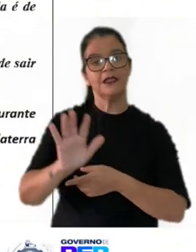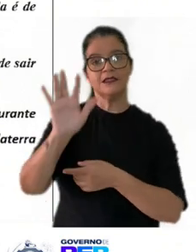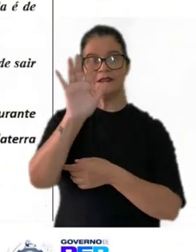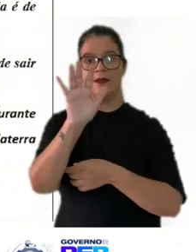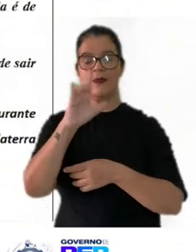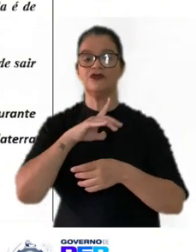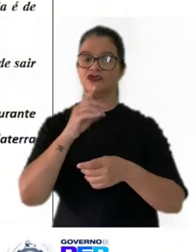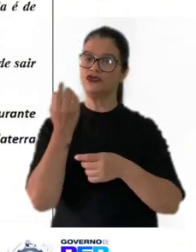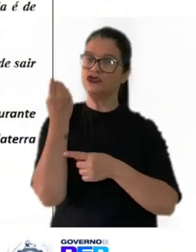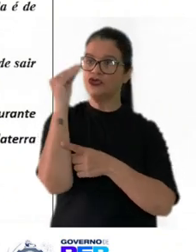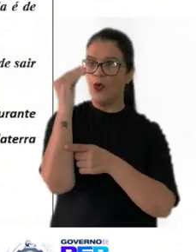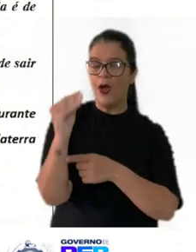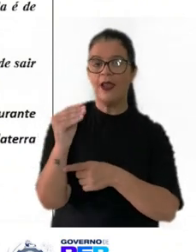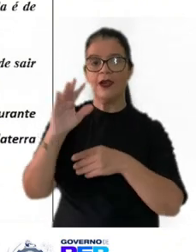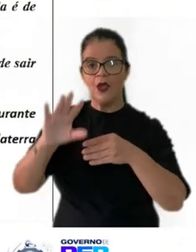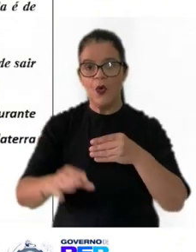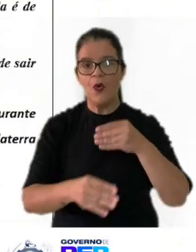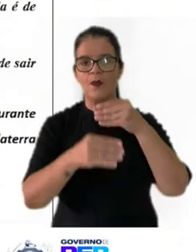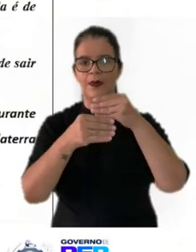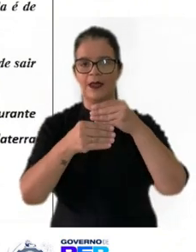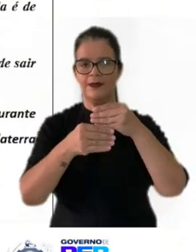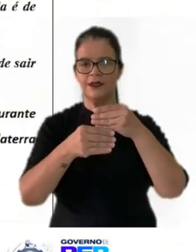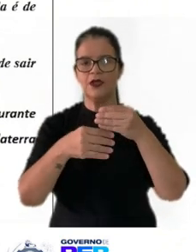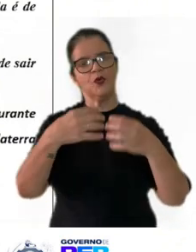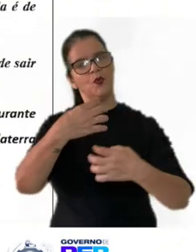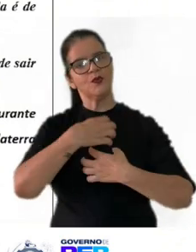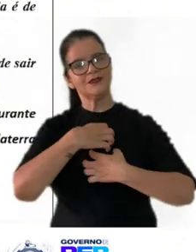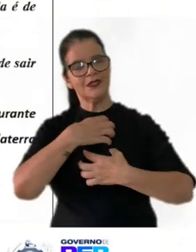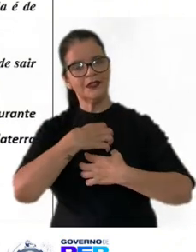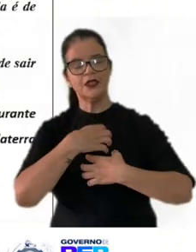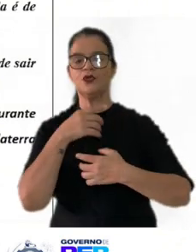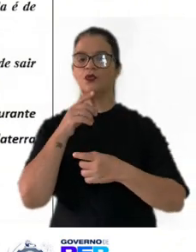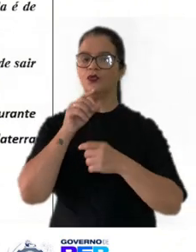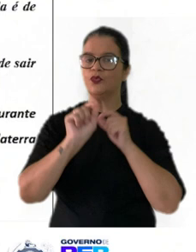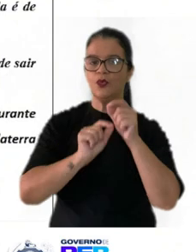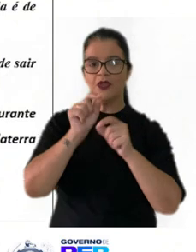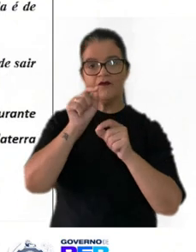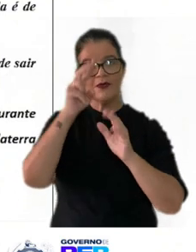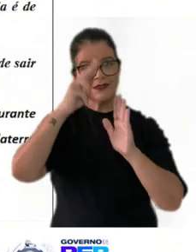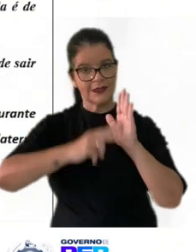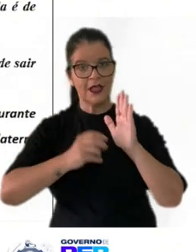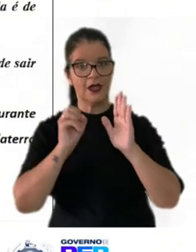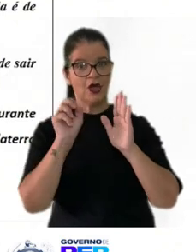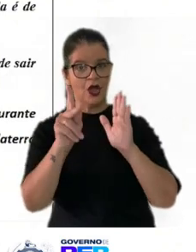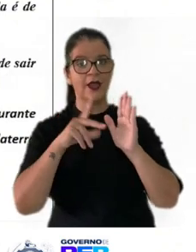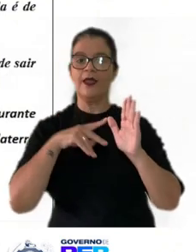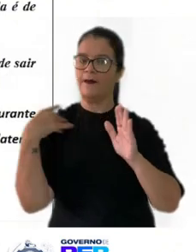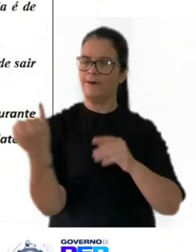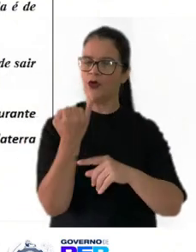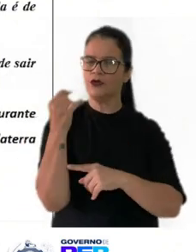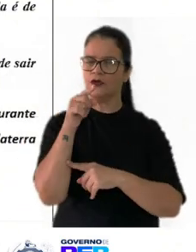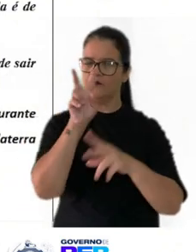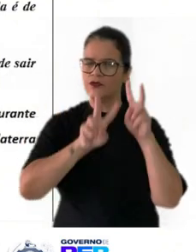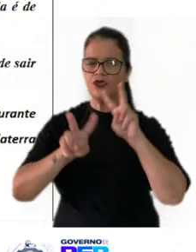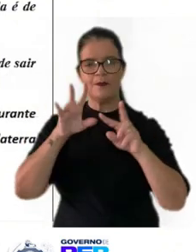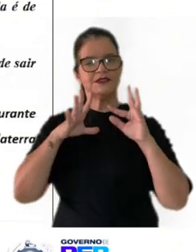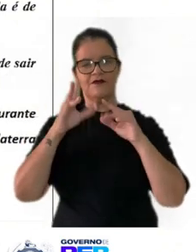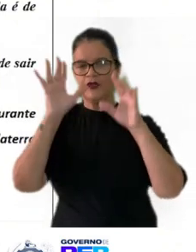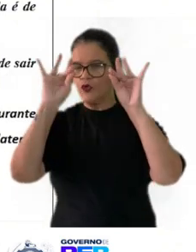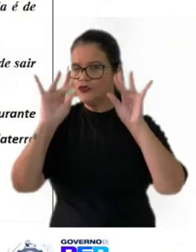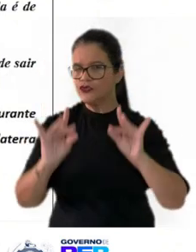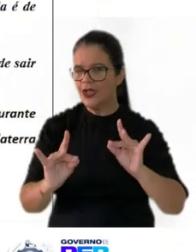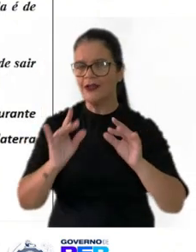estão ali complementando o sentido do que você está lendo ok? então é importante você observar todos os detalhes então